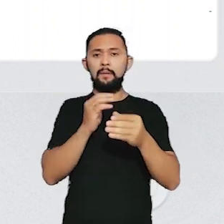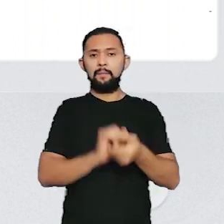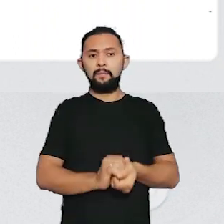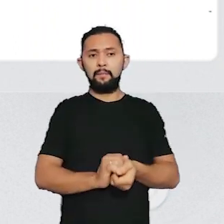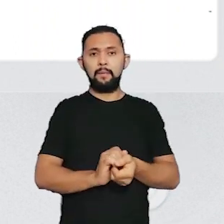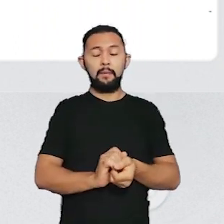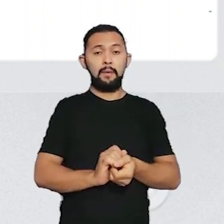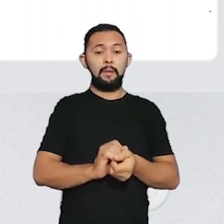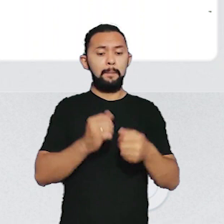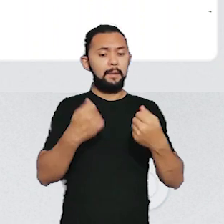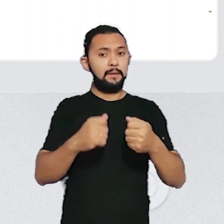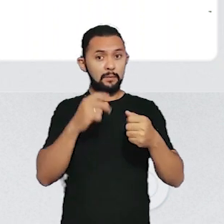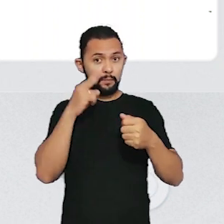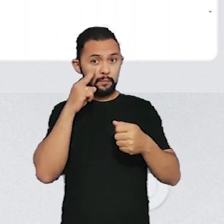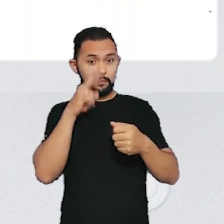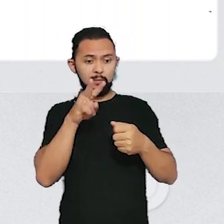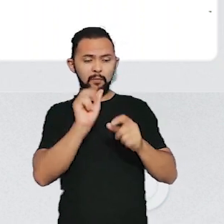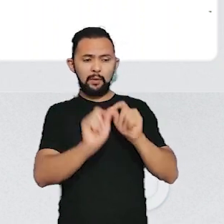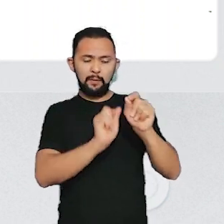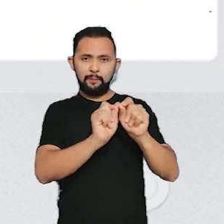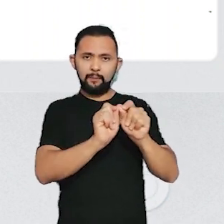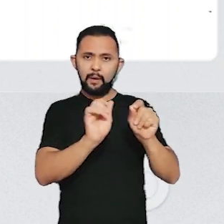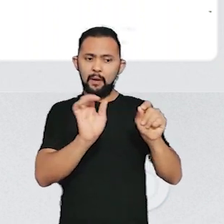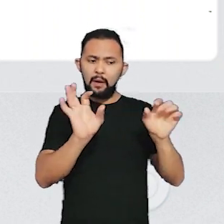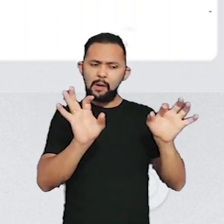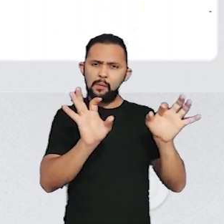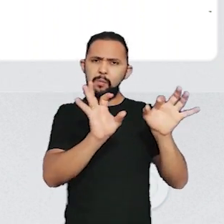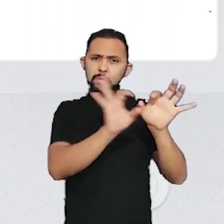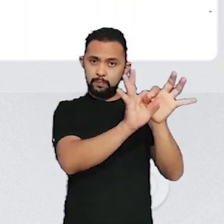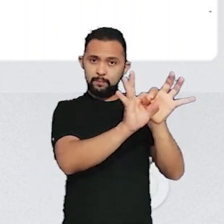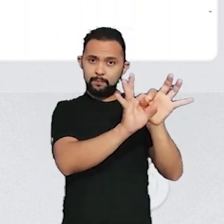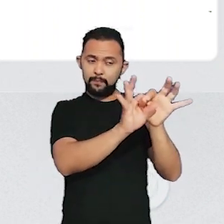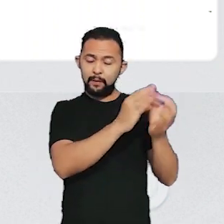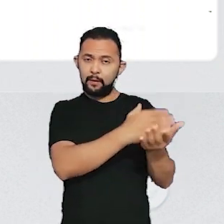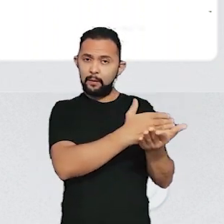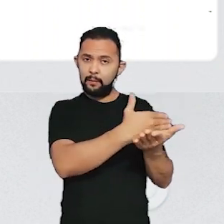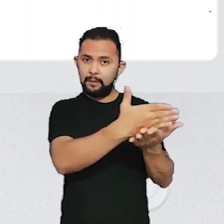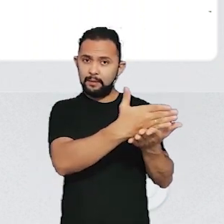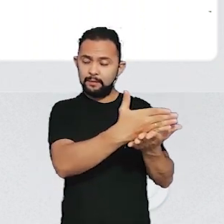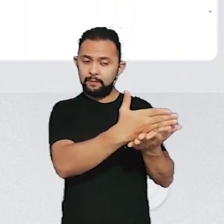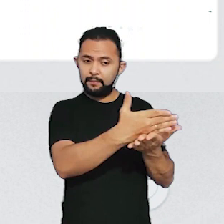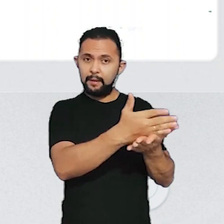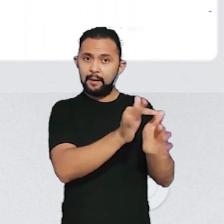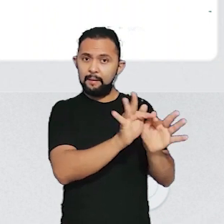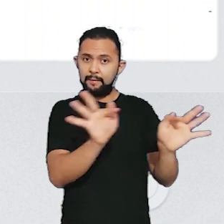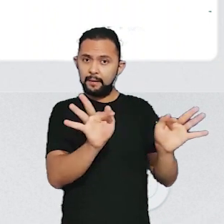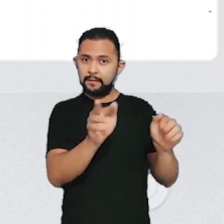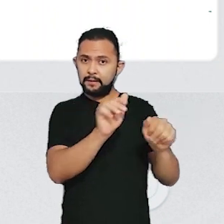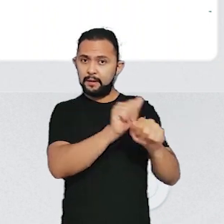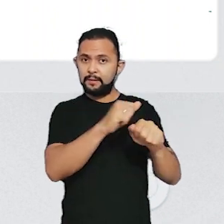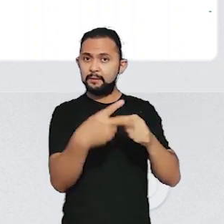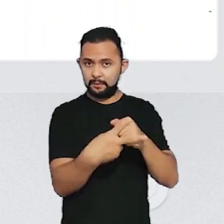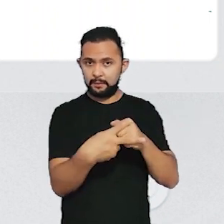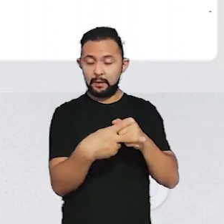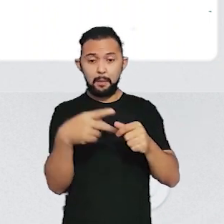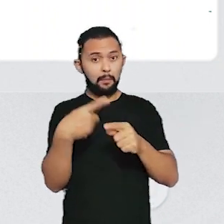prestar bastante atenção aqui é nos seus conectivos, nos conectivos que vão introduzir as orações adverbiais, porque são